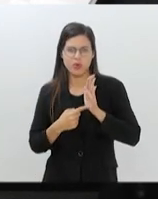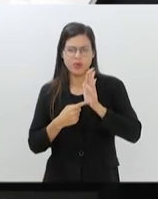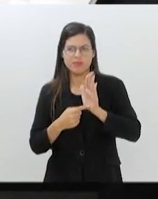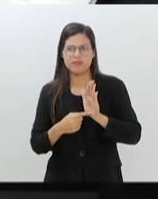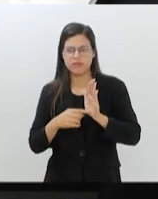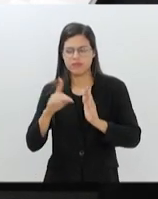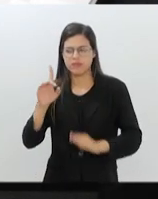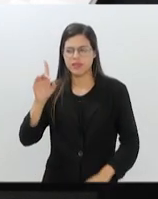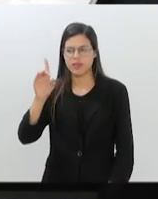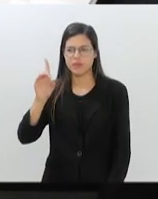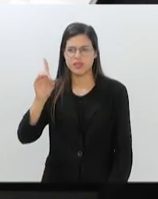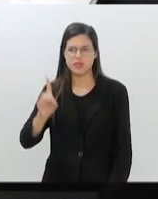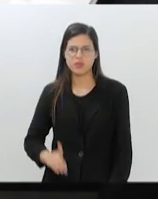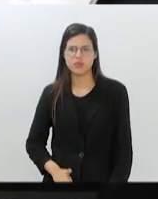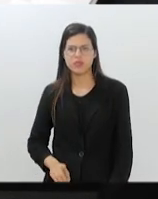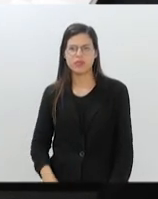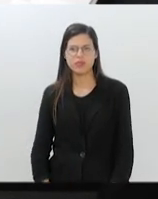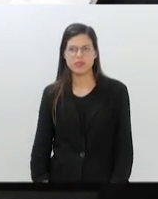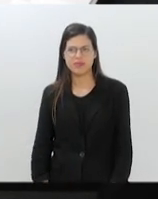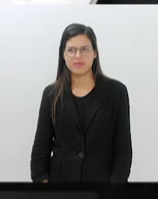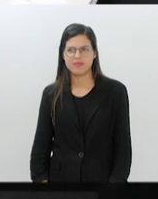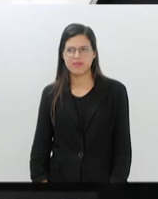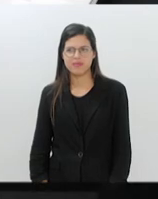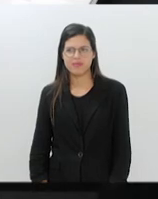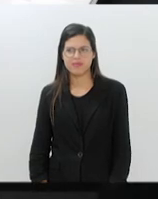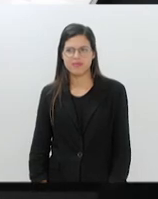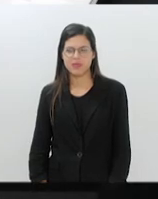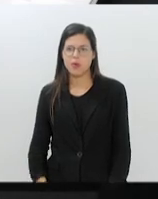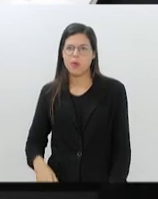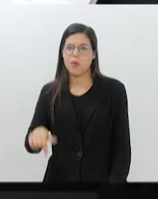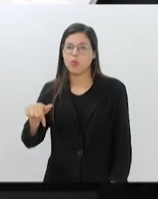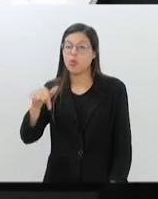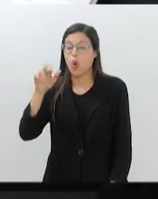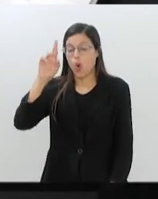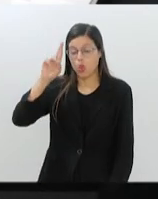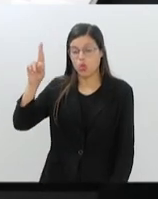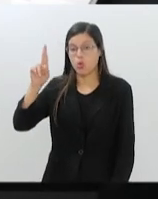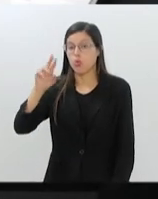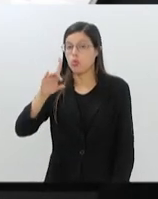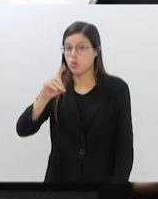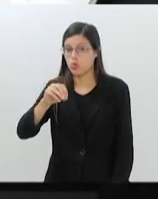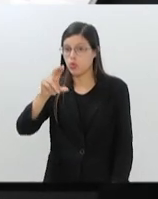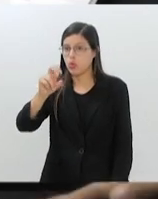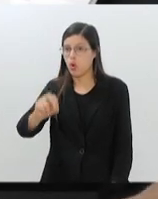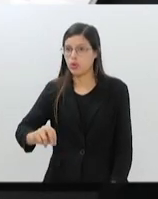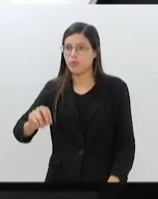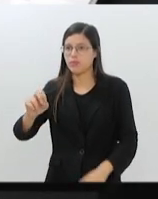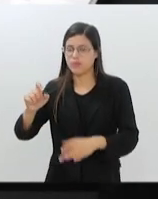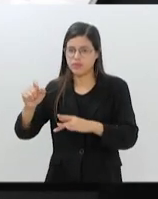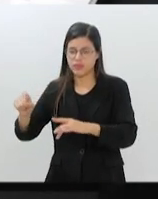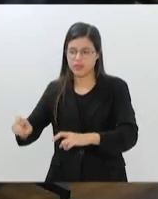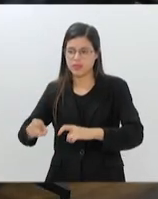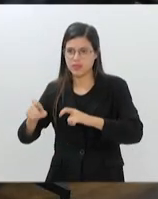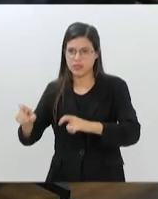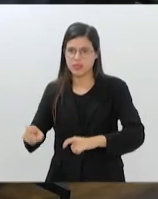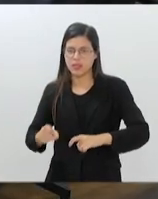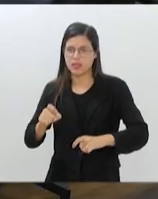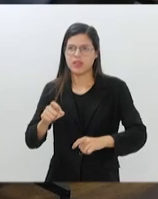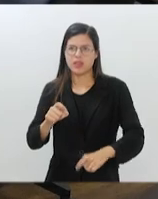proprietário o Como que o nome dele a pessoa da Fazenda Paraíso o dono da